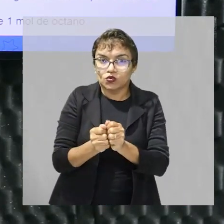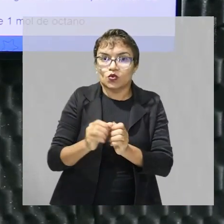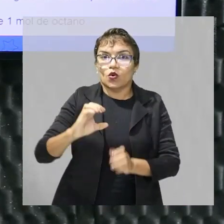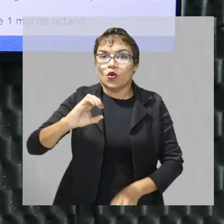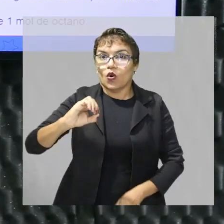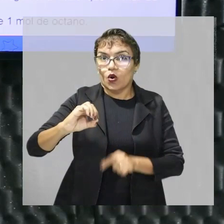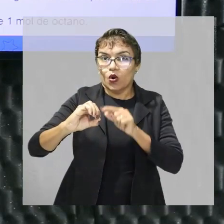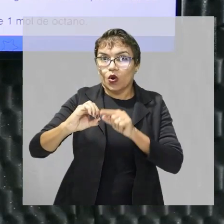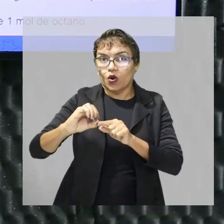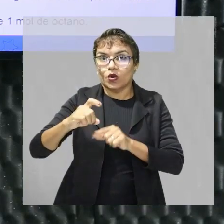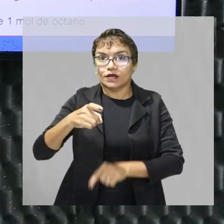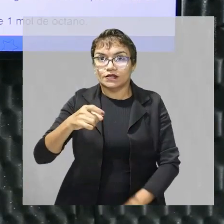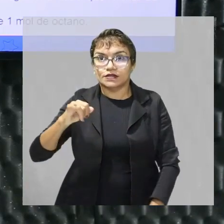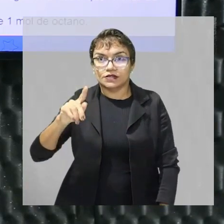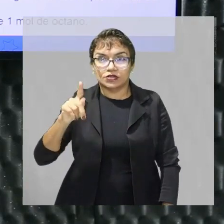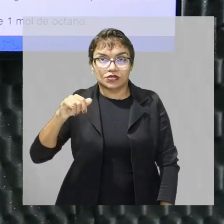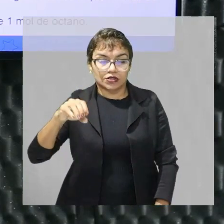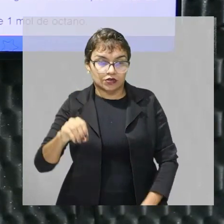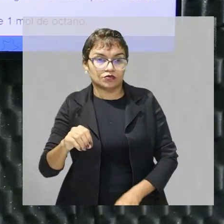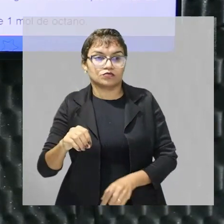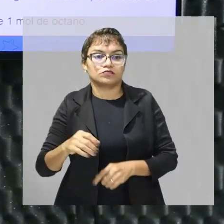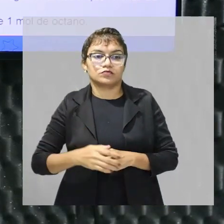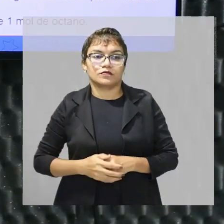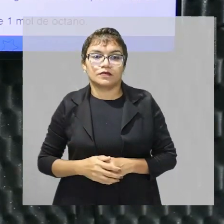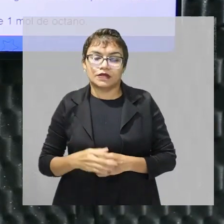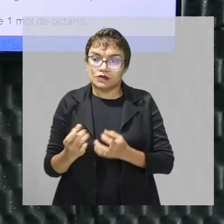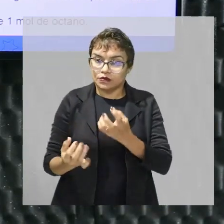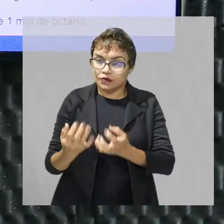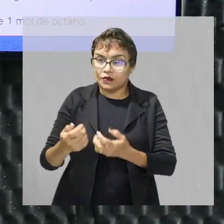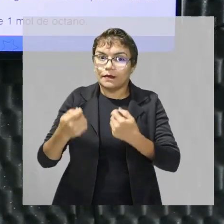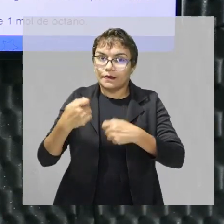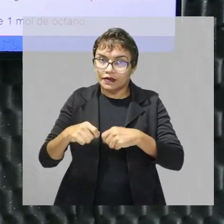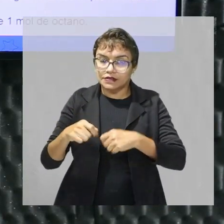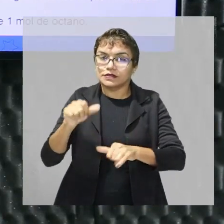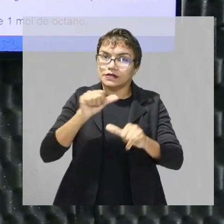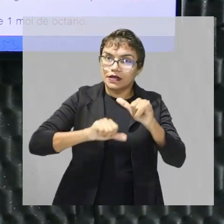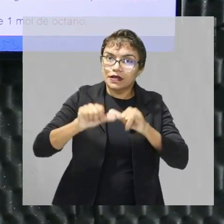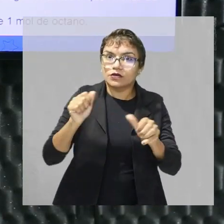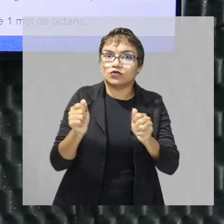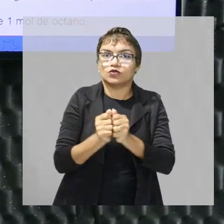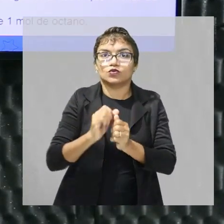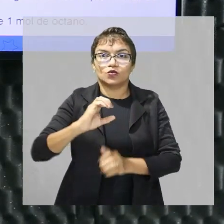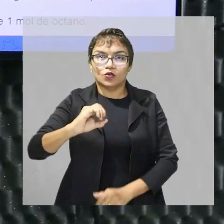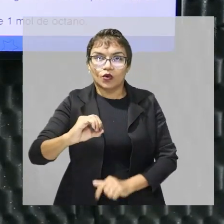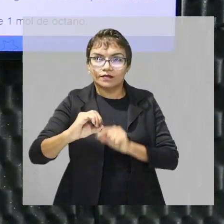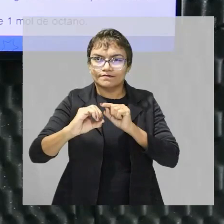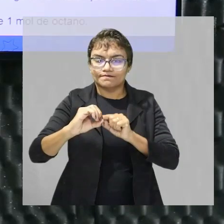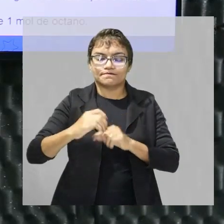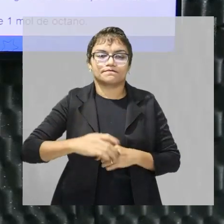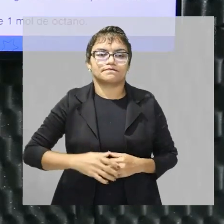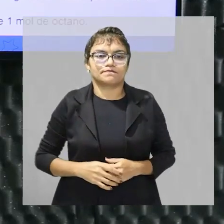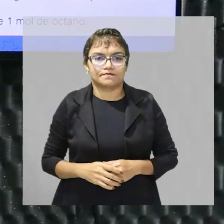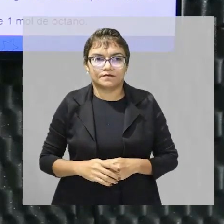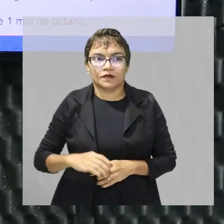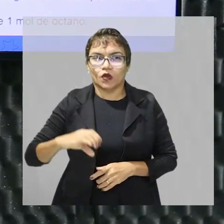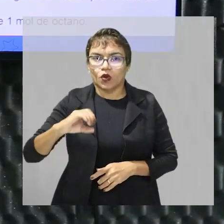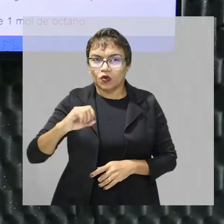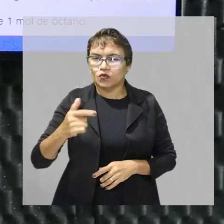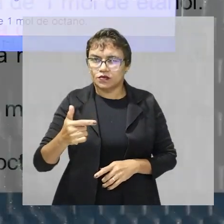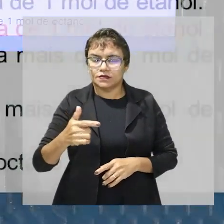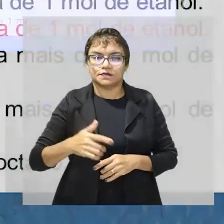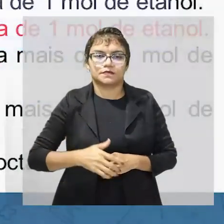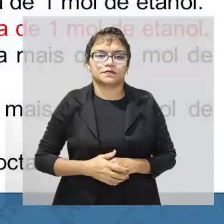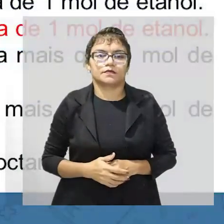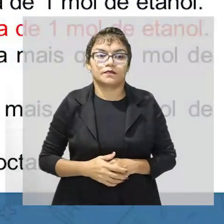Para haver queima, é preciso reagir com o oxigênio, tá certo? Bom, a queima de